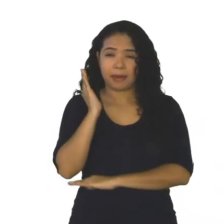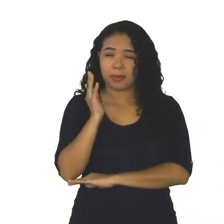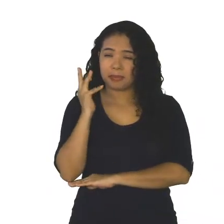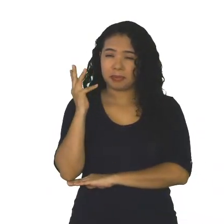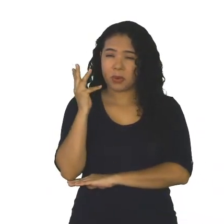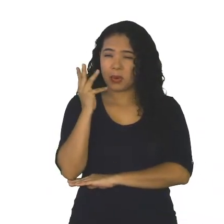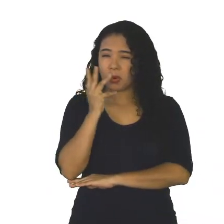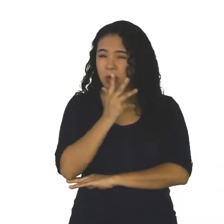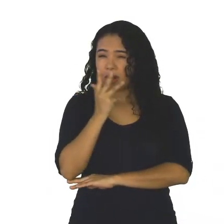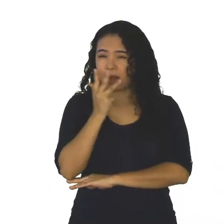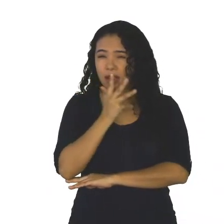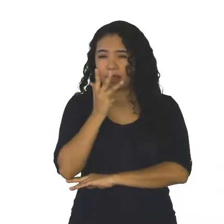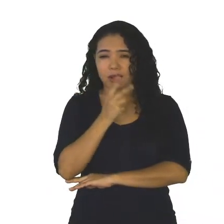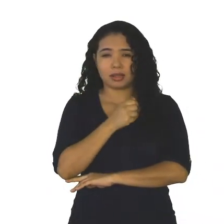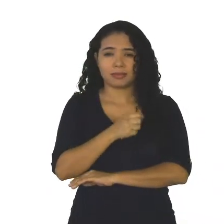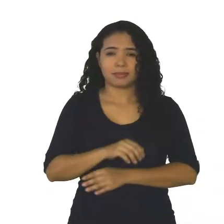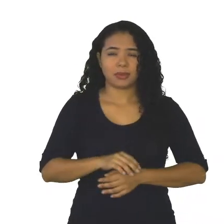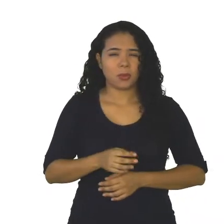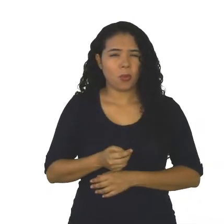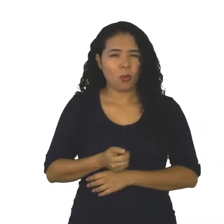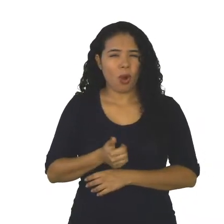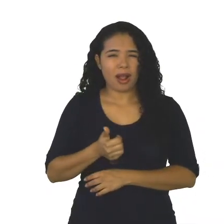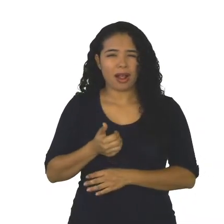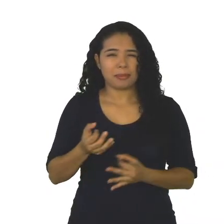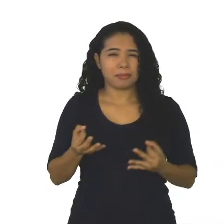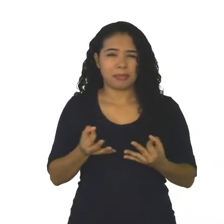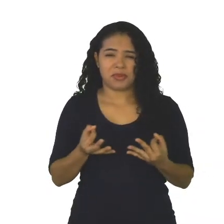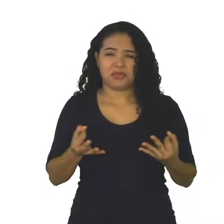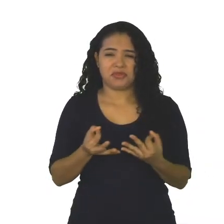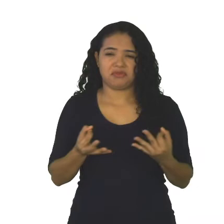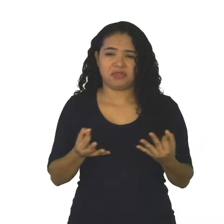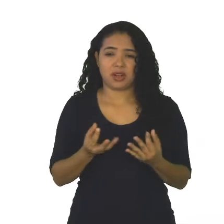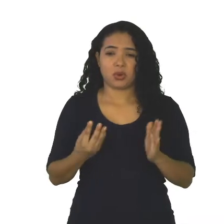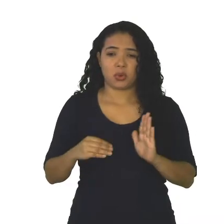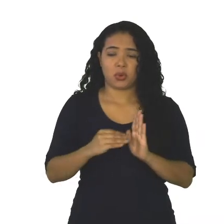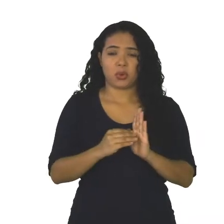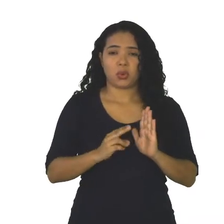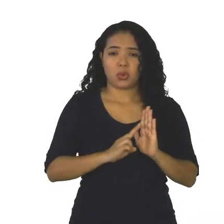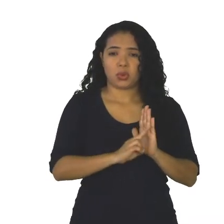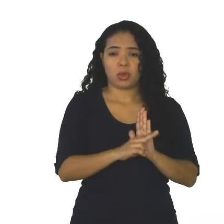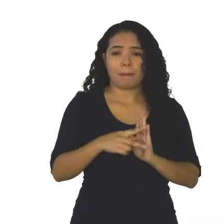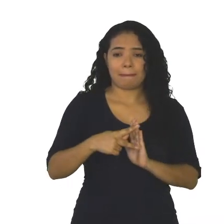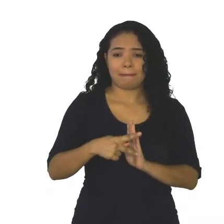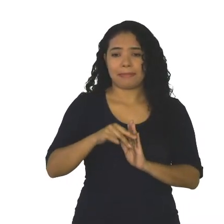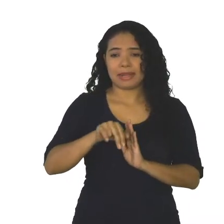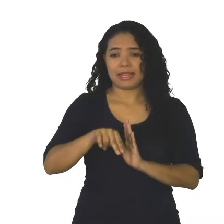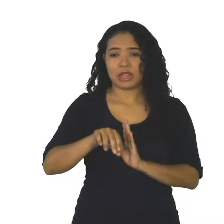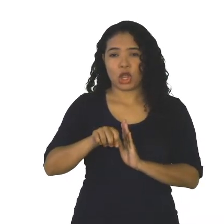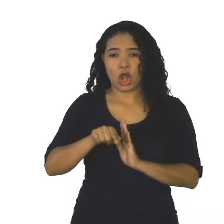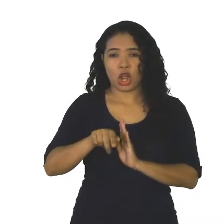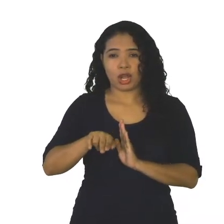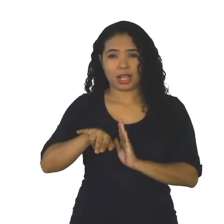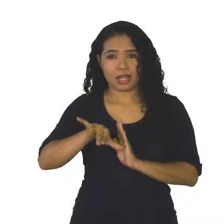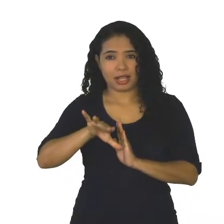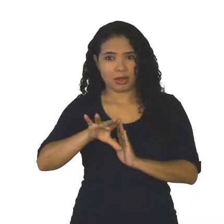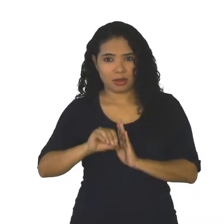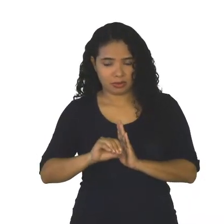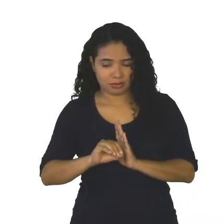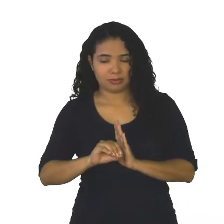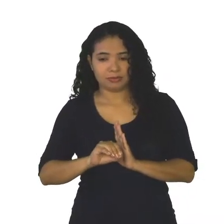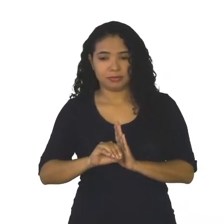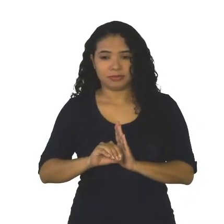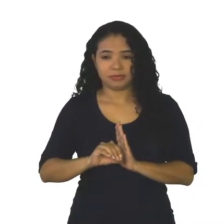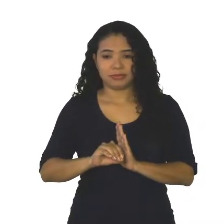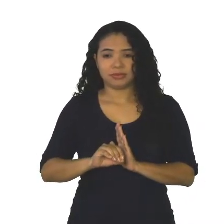bonito, quase perfeito, e colocou o nome de Pinóquio, fecha aspas.